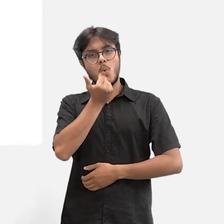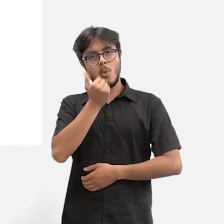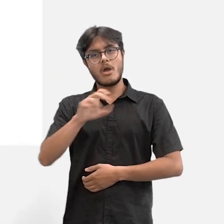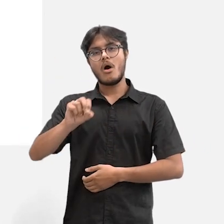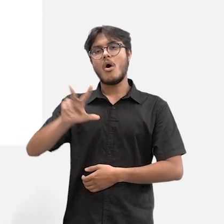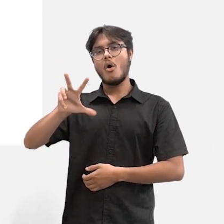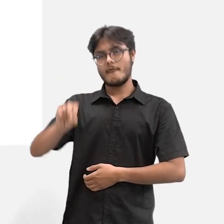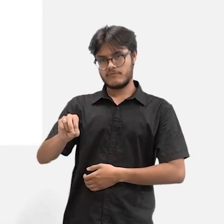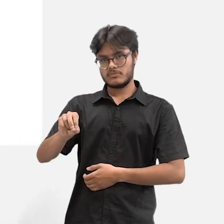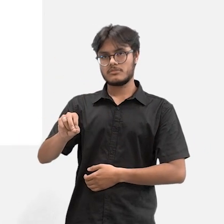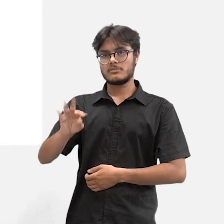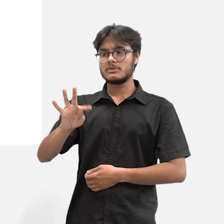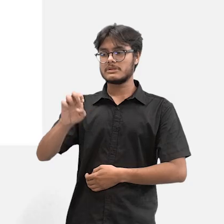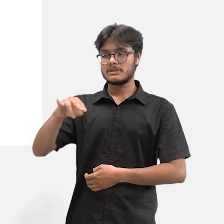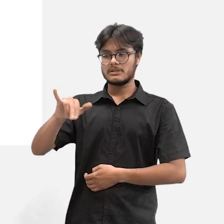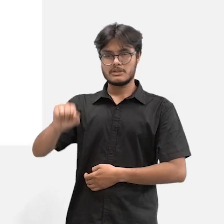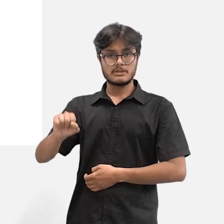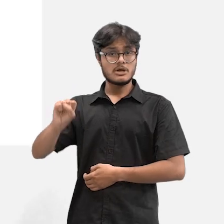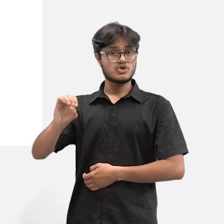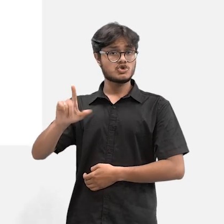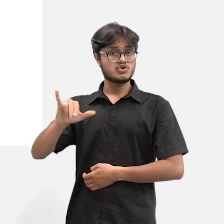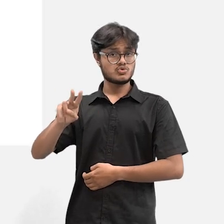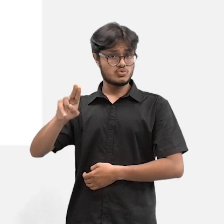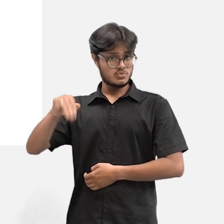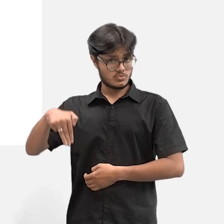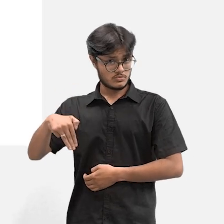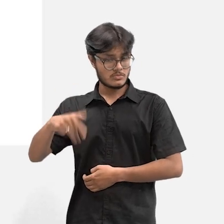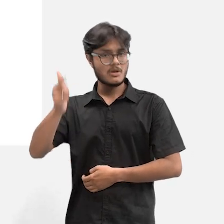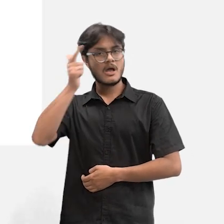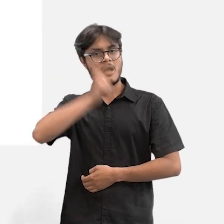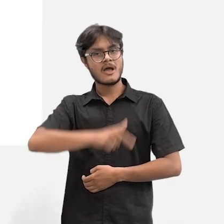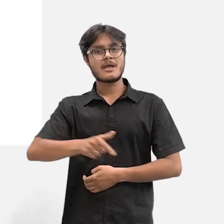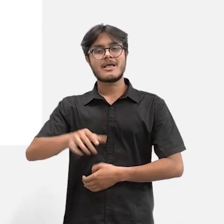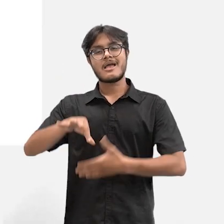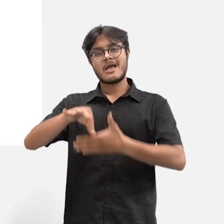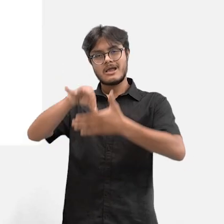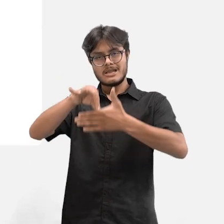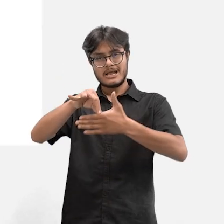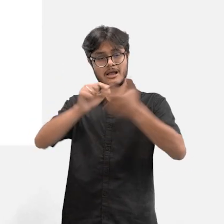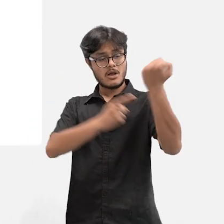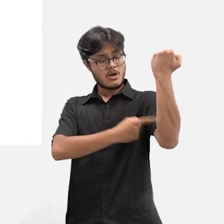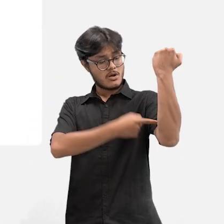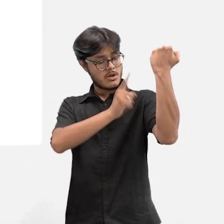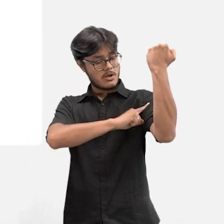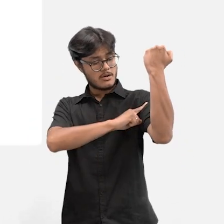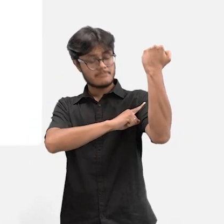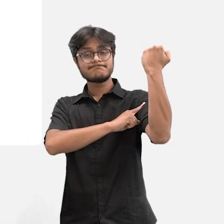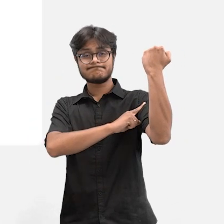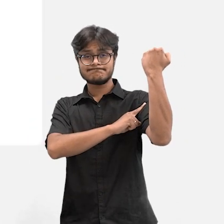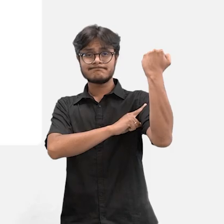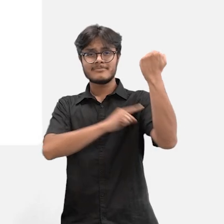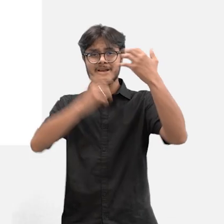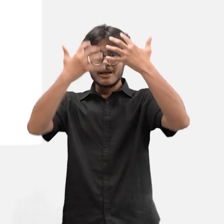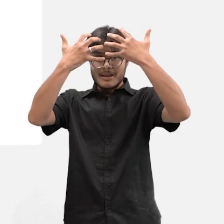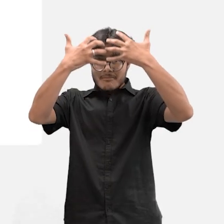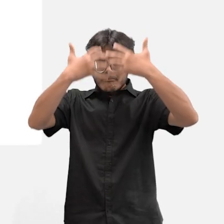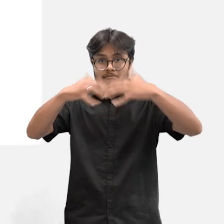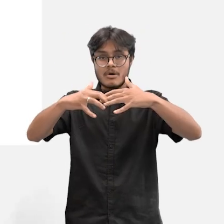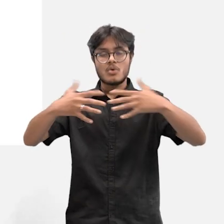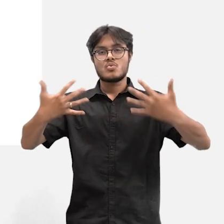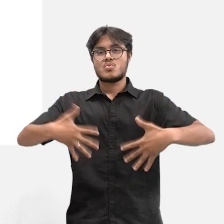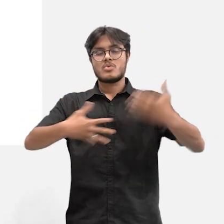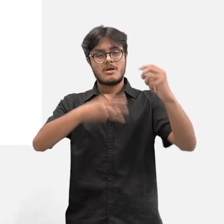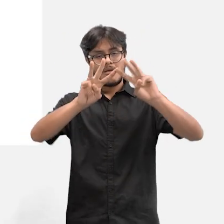solium. E esses ovos de tênia solium vão para a carne do cara, indo para o cérebro dele, para